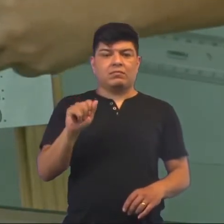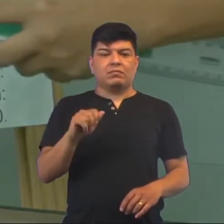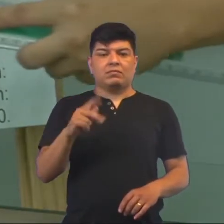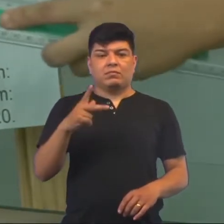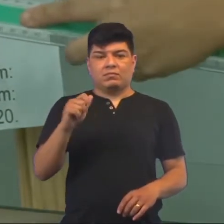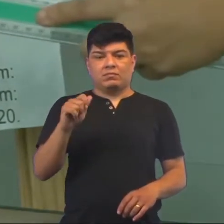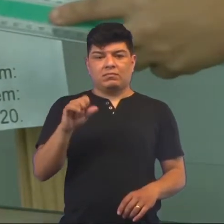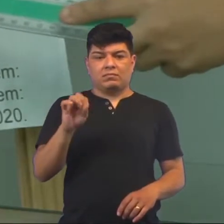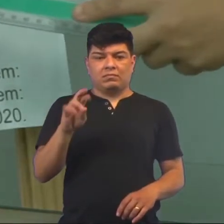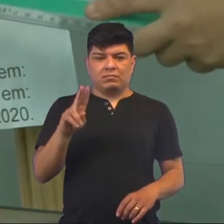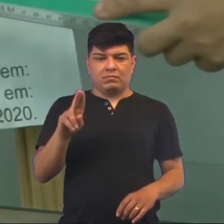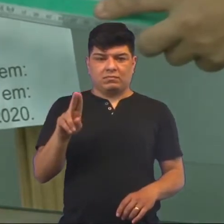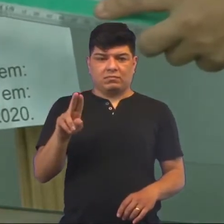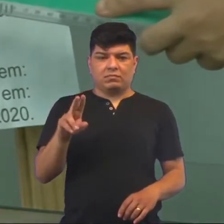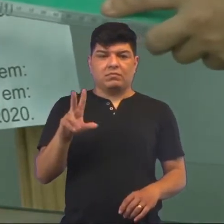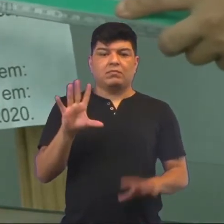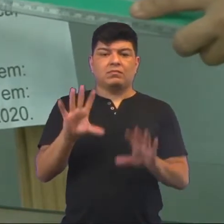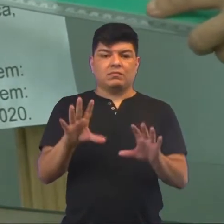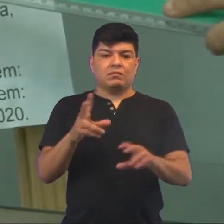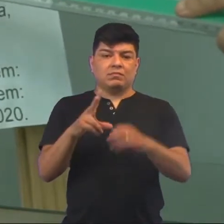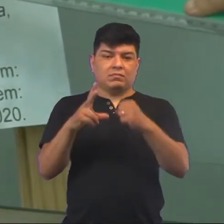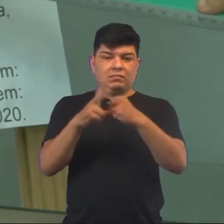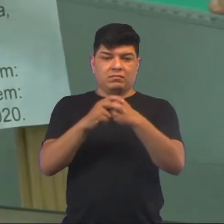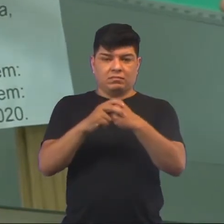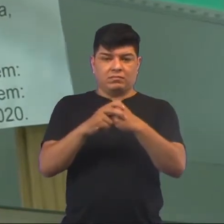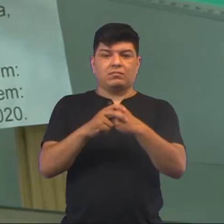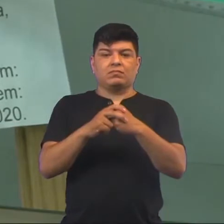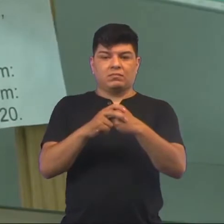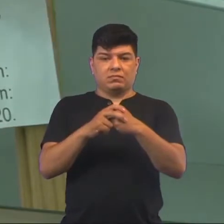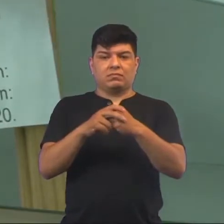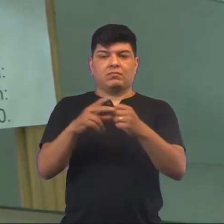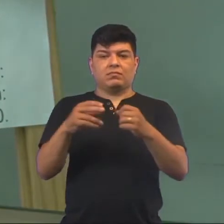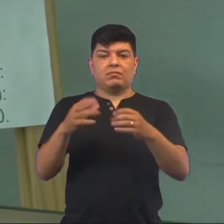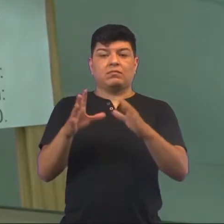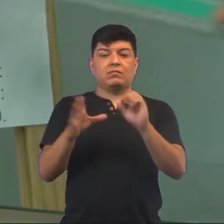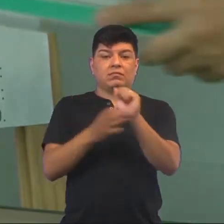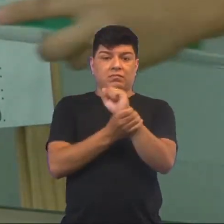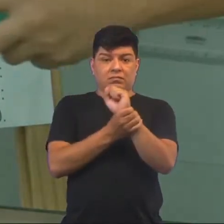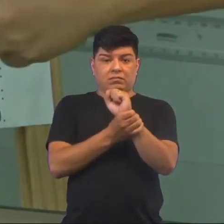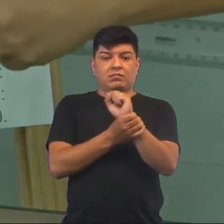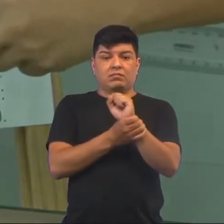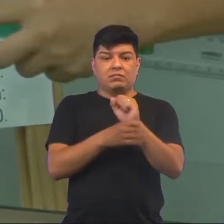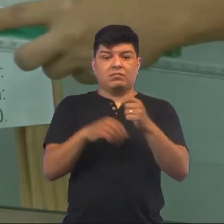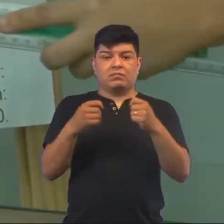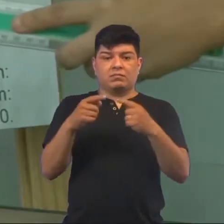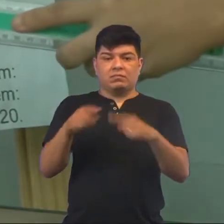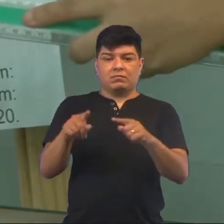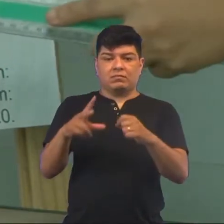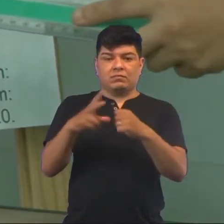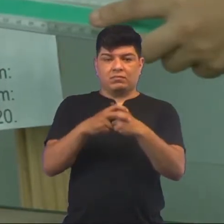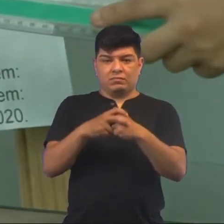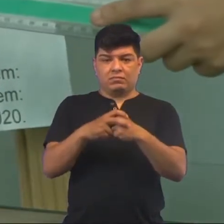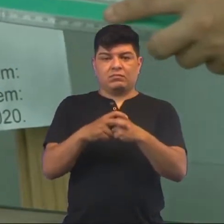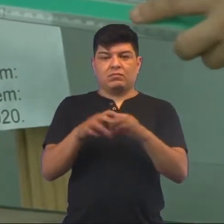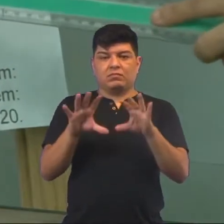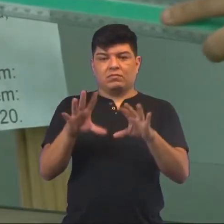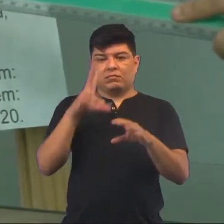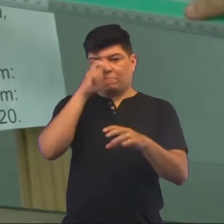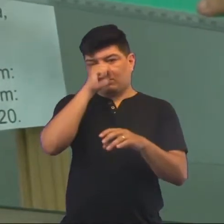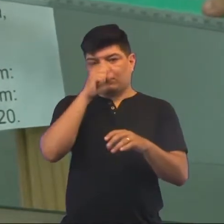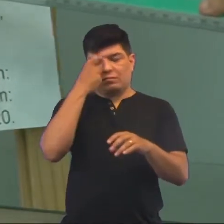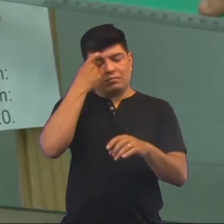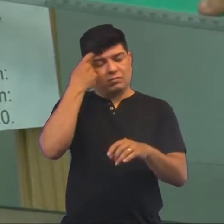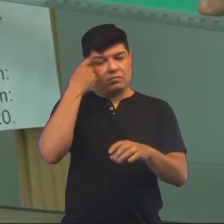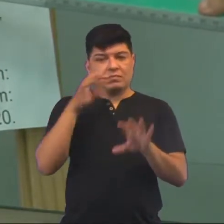usou uma forma atenuada do vírus da raiva para obter a proteção contra um ataque do vírus